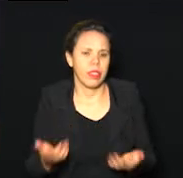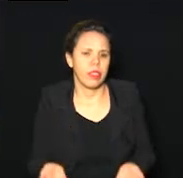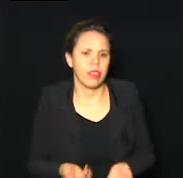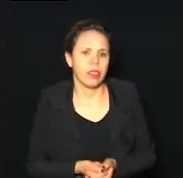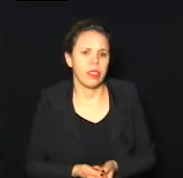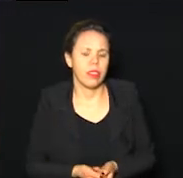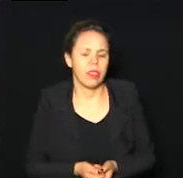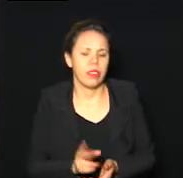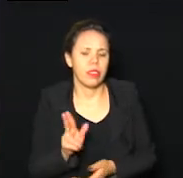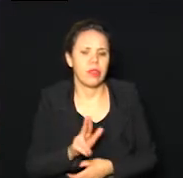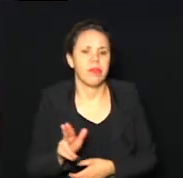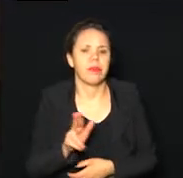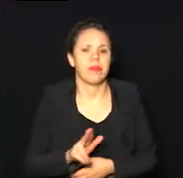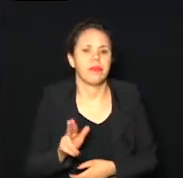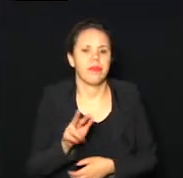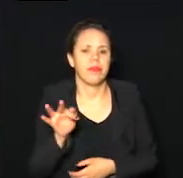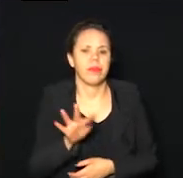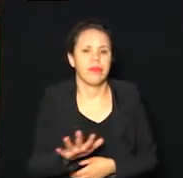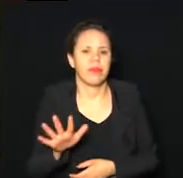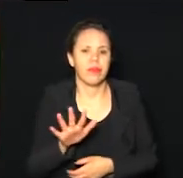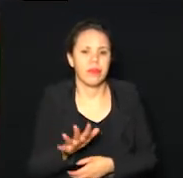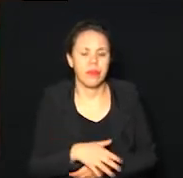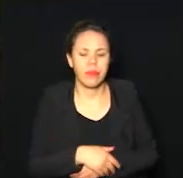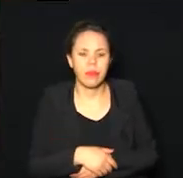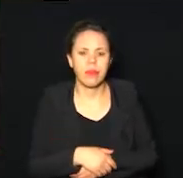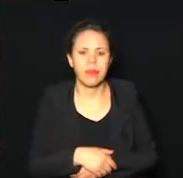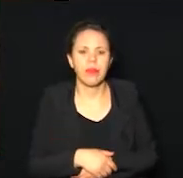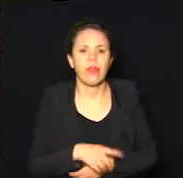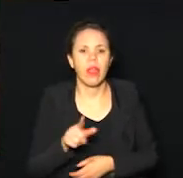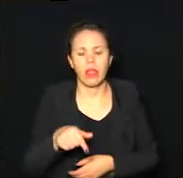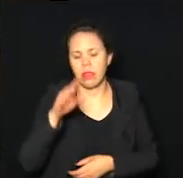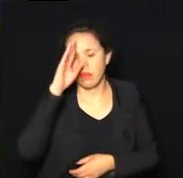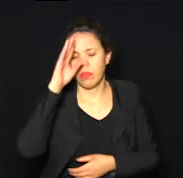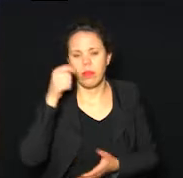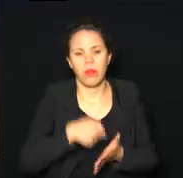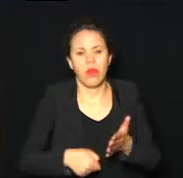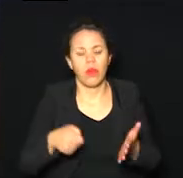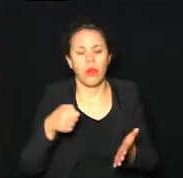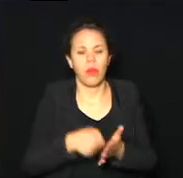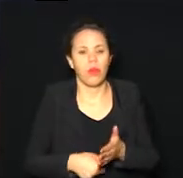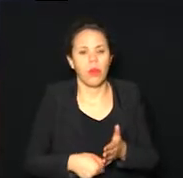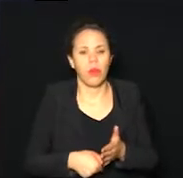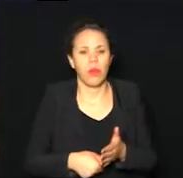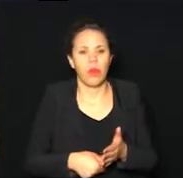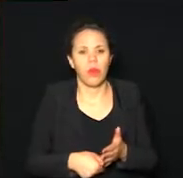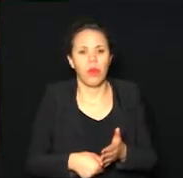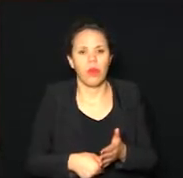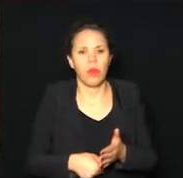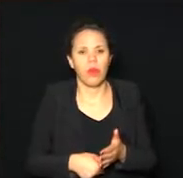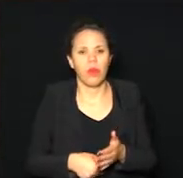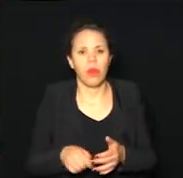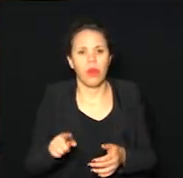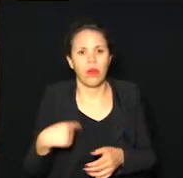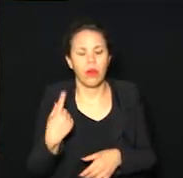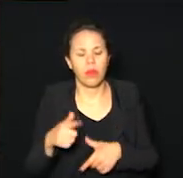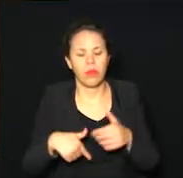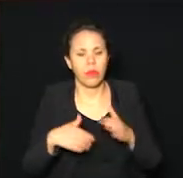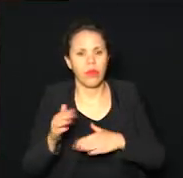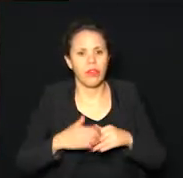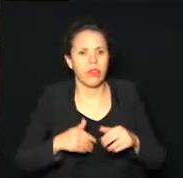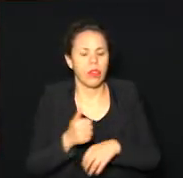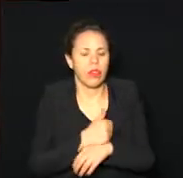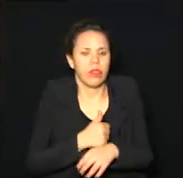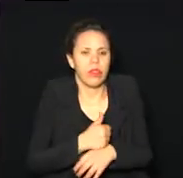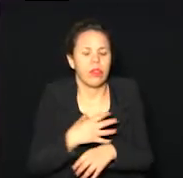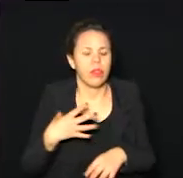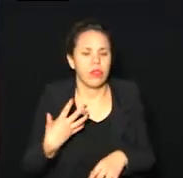da universidades federais, esta é a principal luta. As principais mortes são dos nossos profissionais que estão